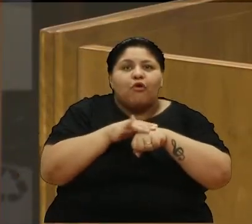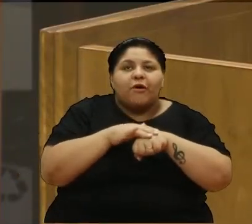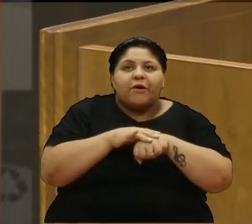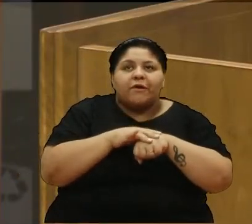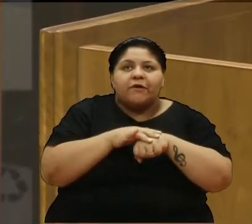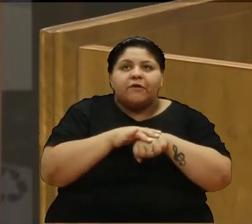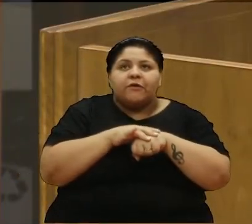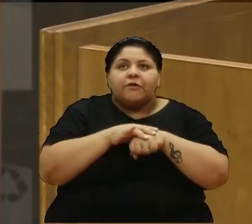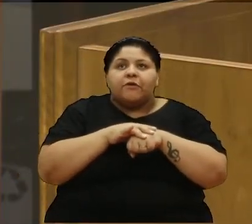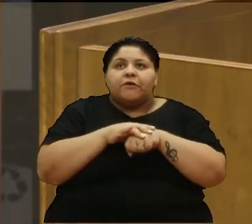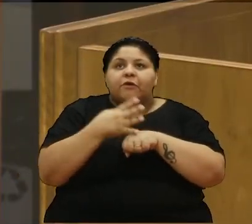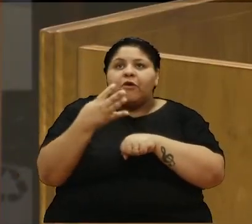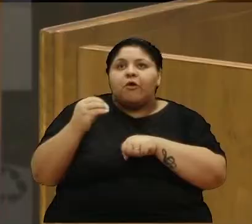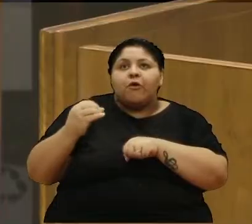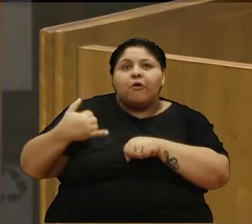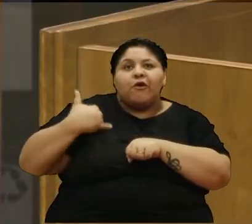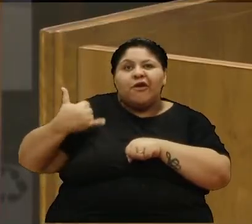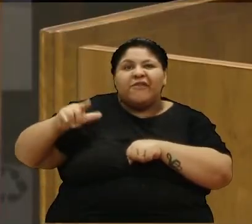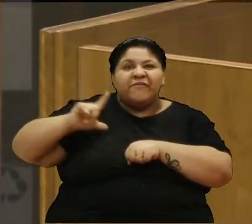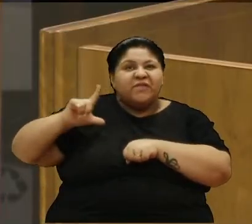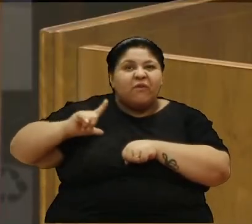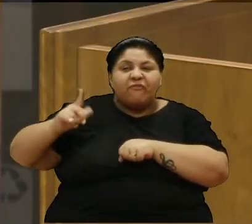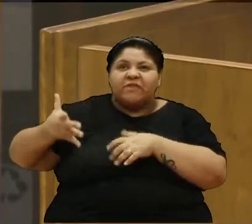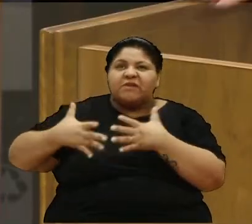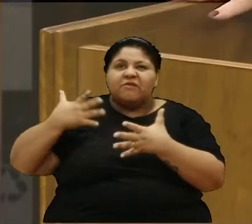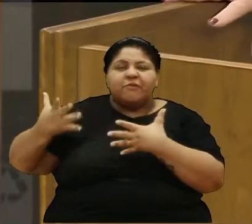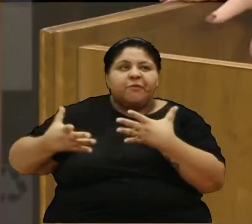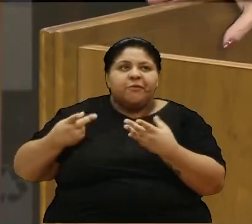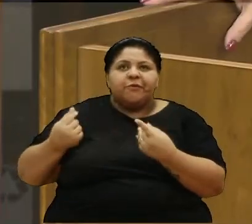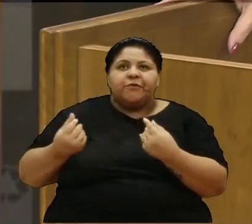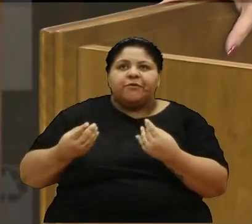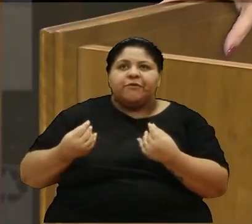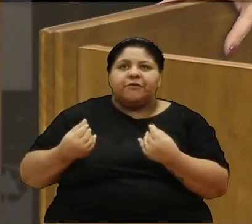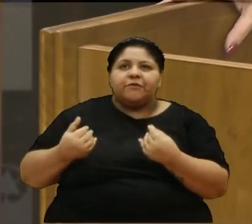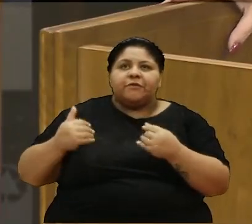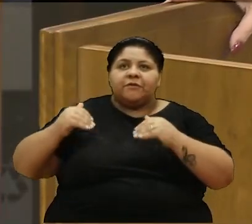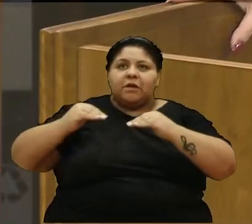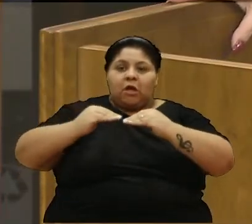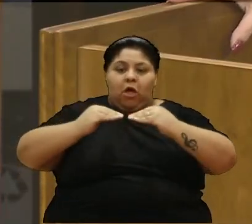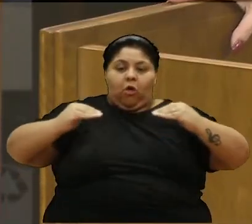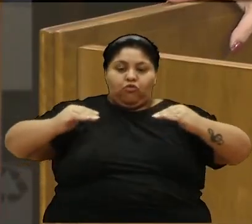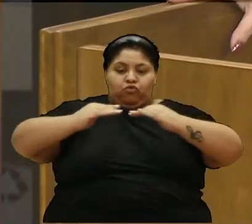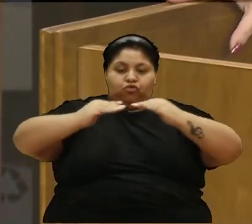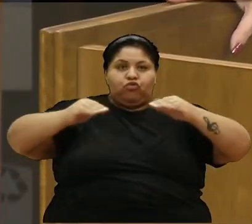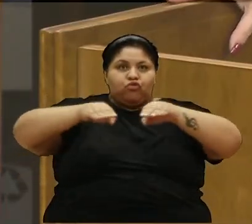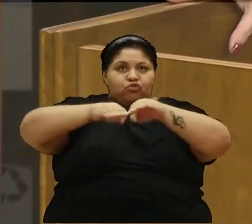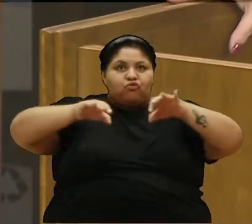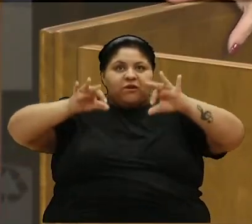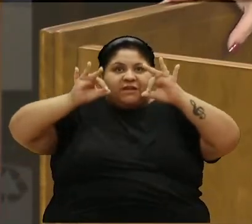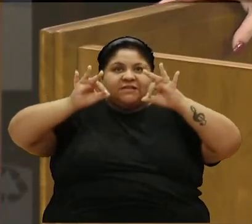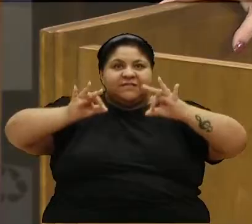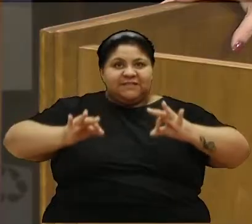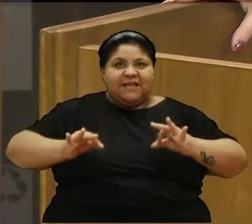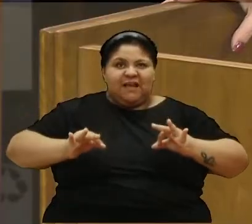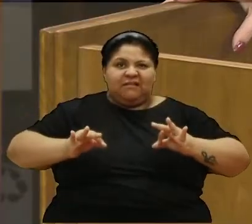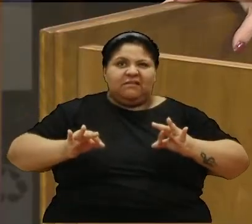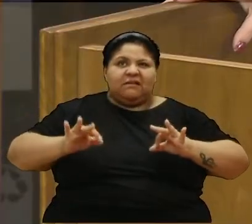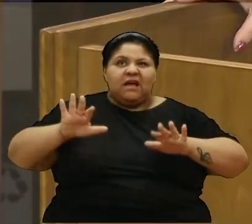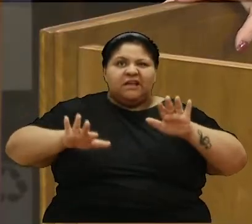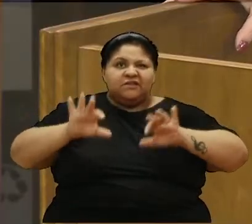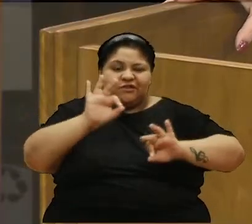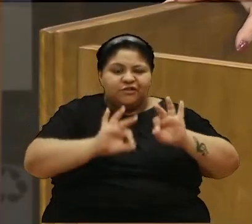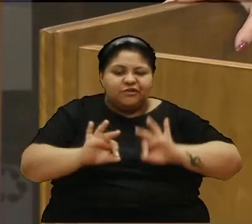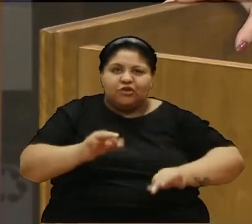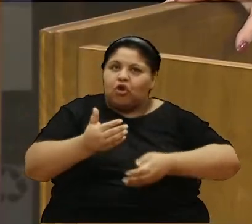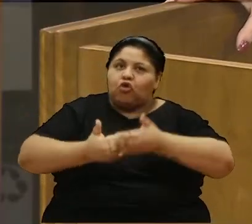40 anos, porque não tem sequer a altura adequada, muitas vezes improvisada, tudo